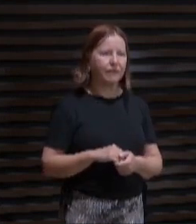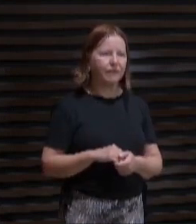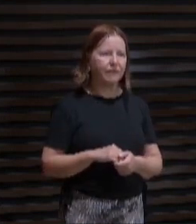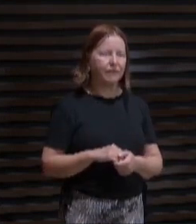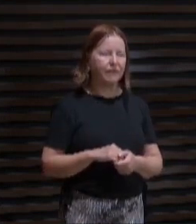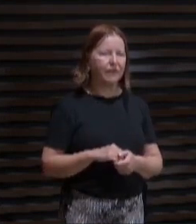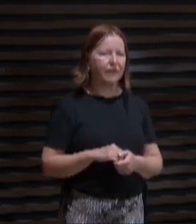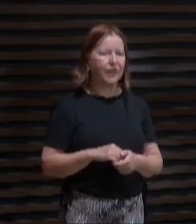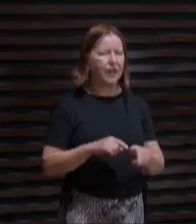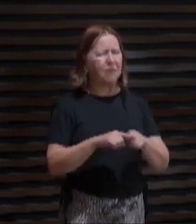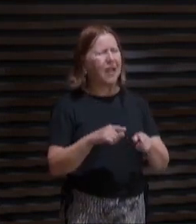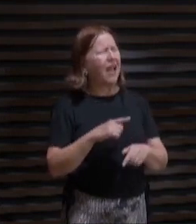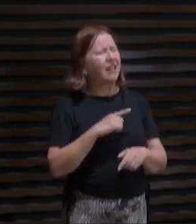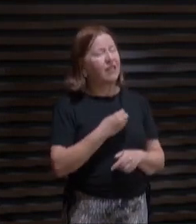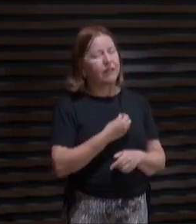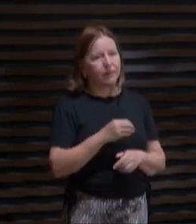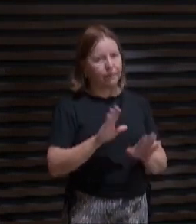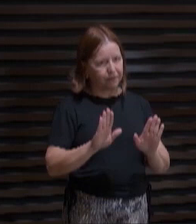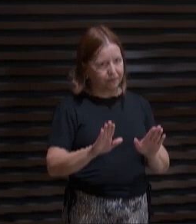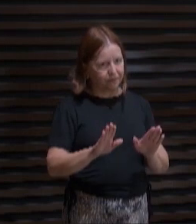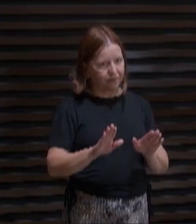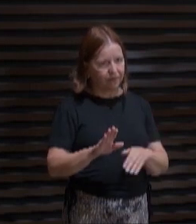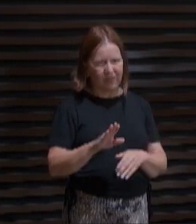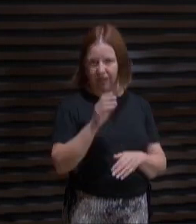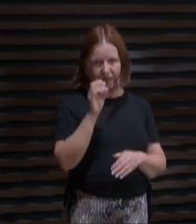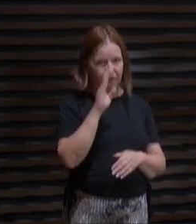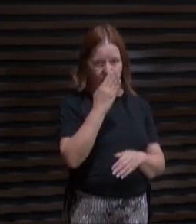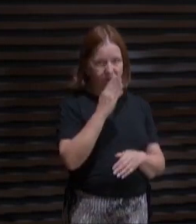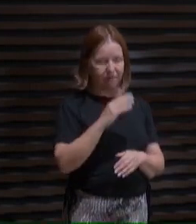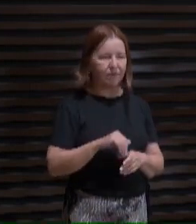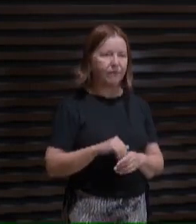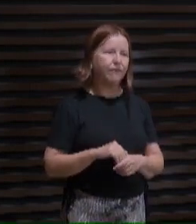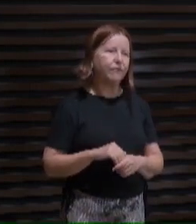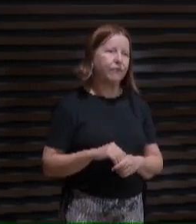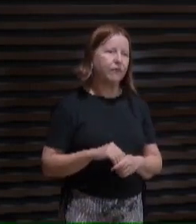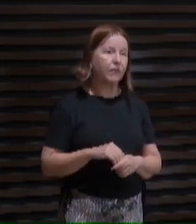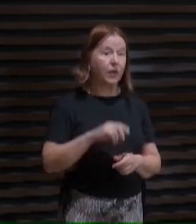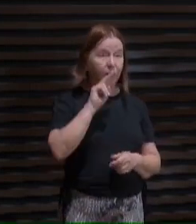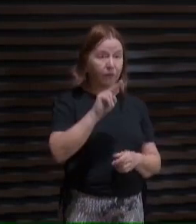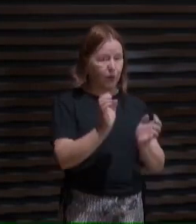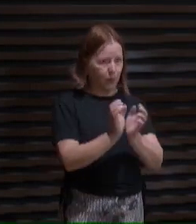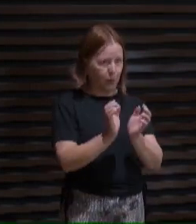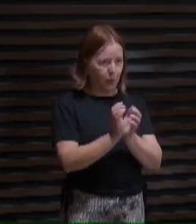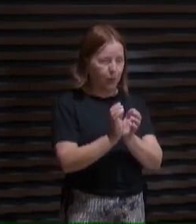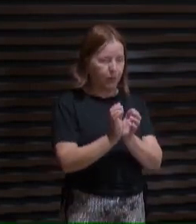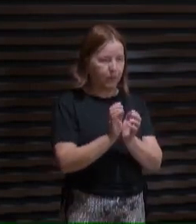Não, mas eu tenho uma vida. Não se iluda. Eu estou vendo uma turma